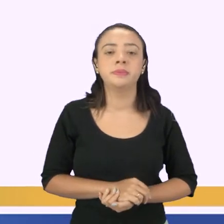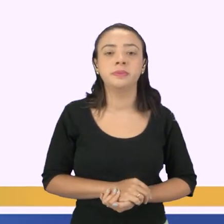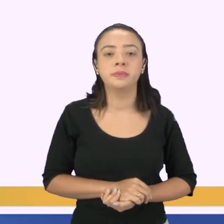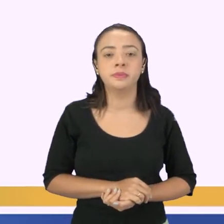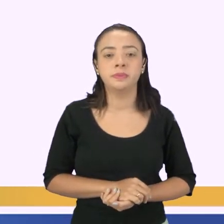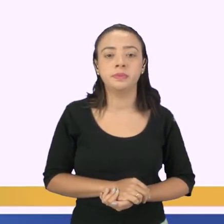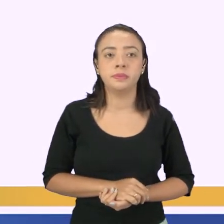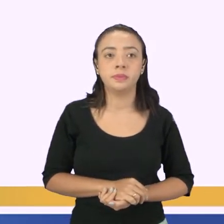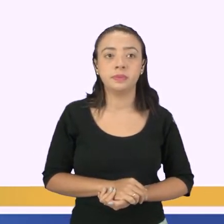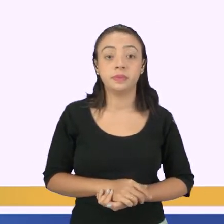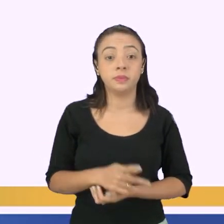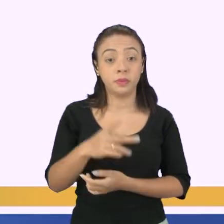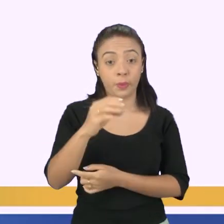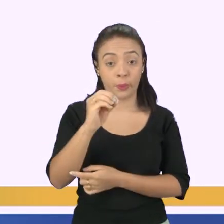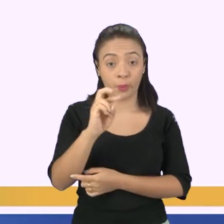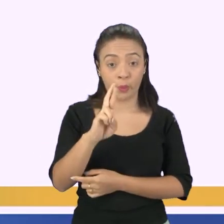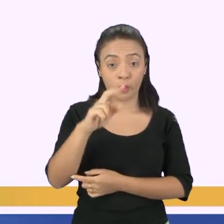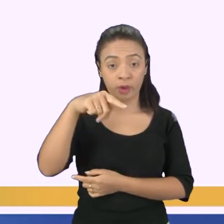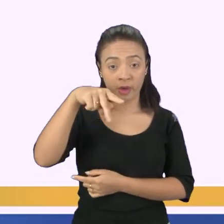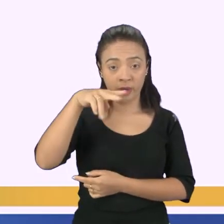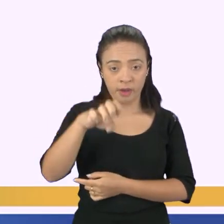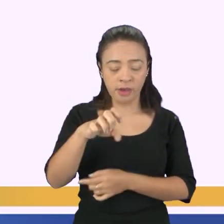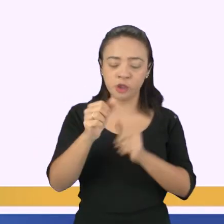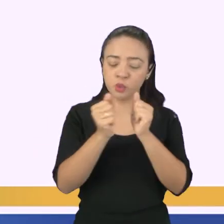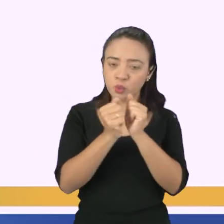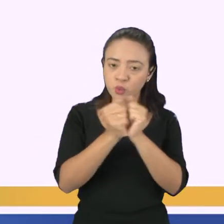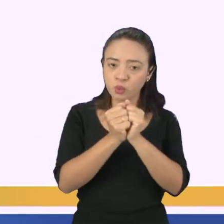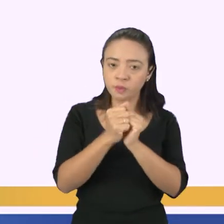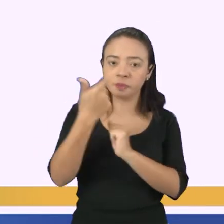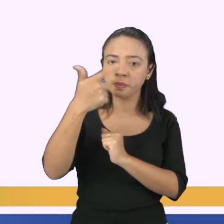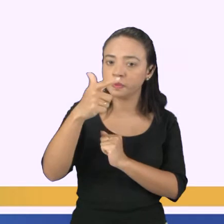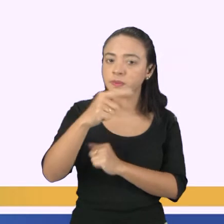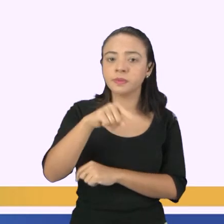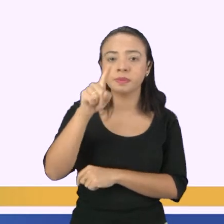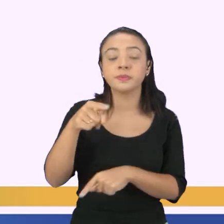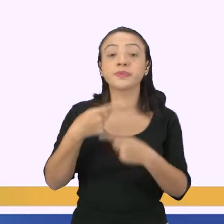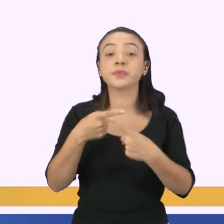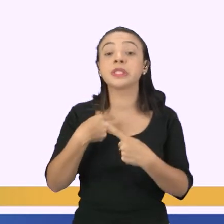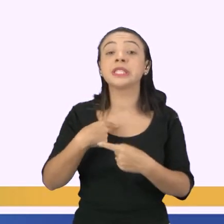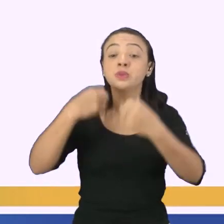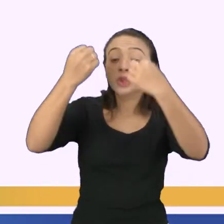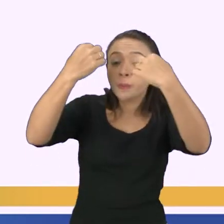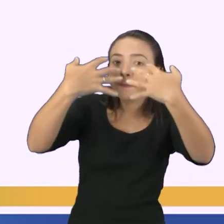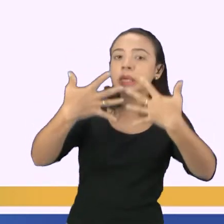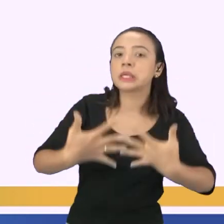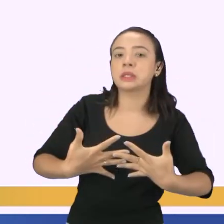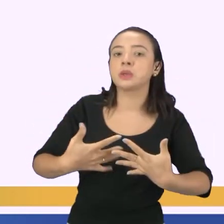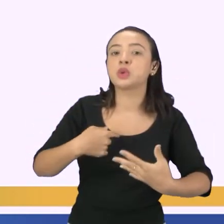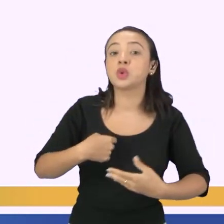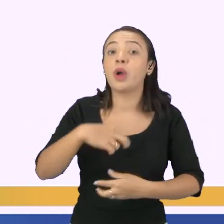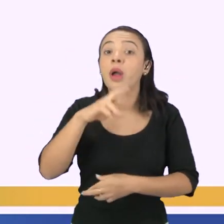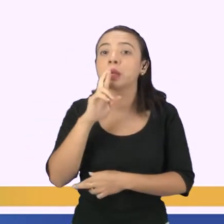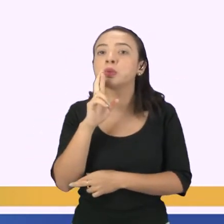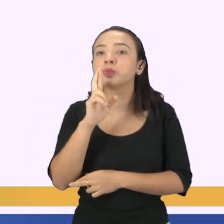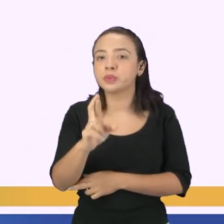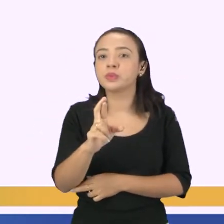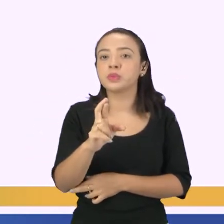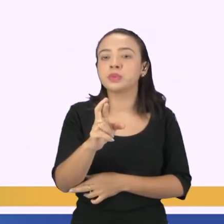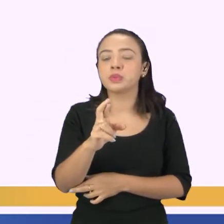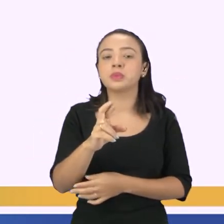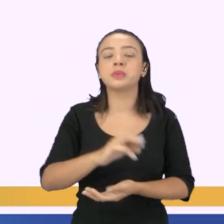Tá? Esse porquê ele é junto, sem acento, porque eu estou explicando, estou dando uma resposta a, sei lá, alguma